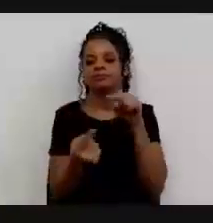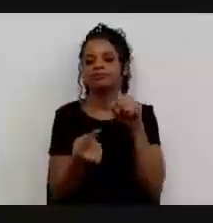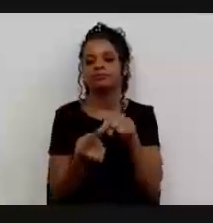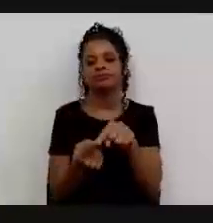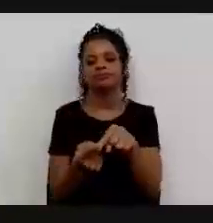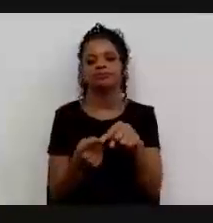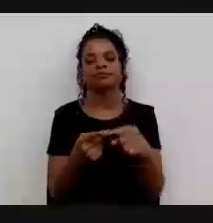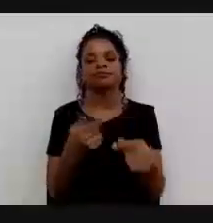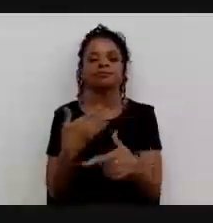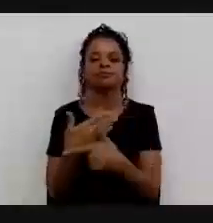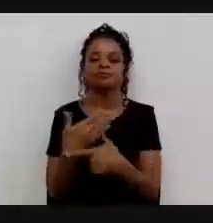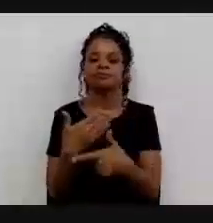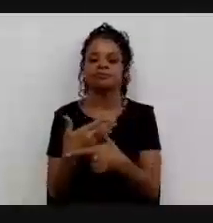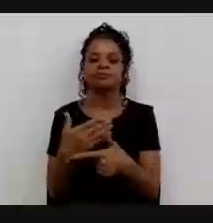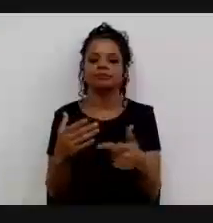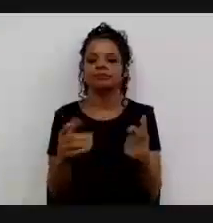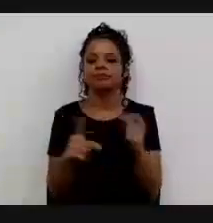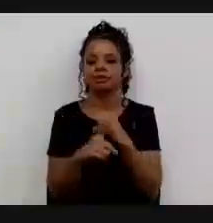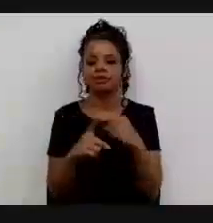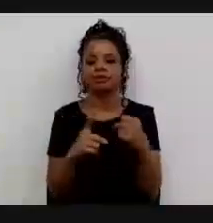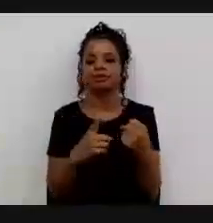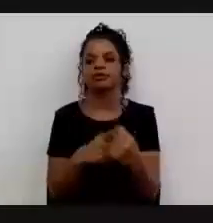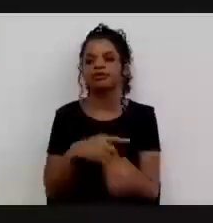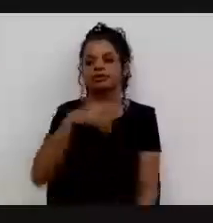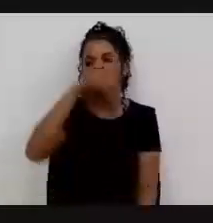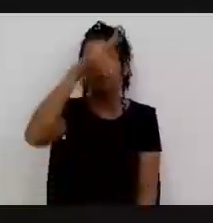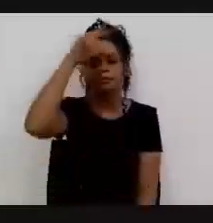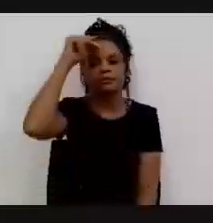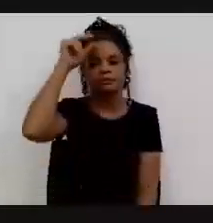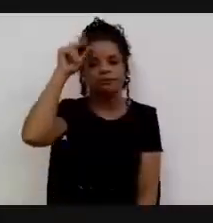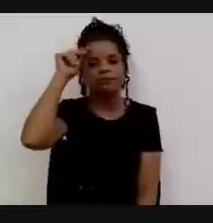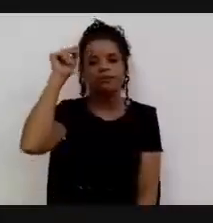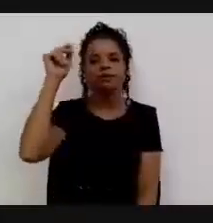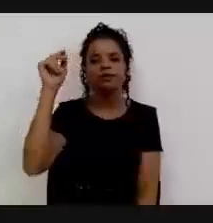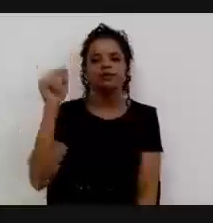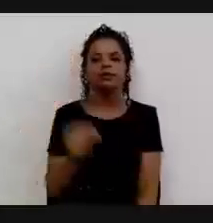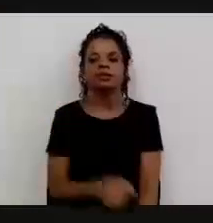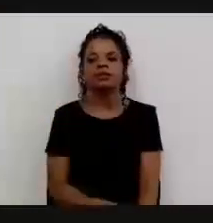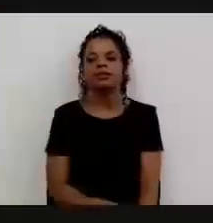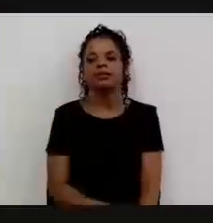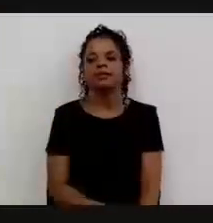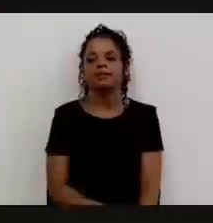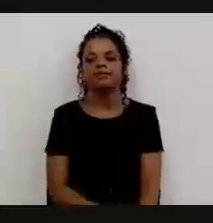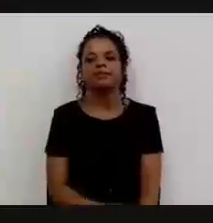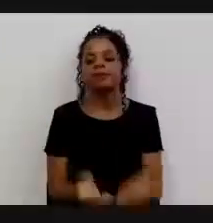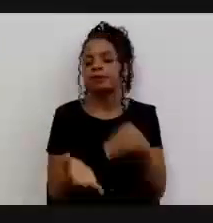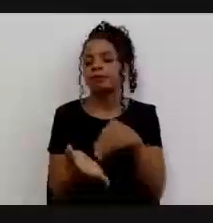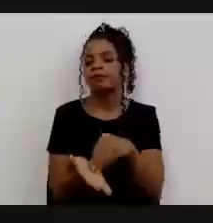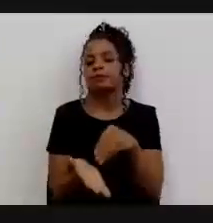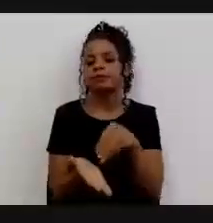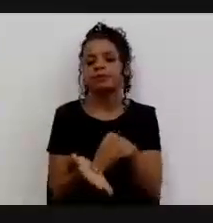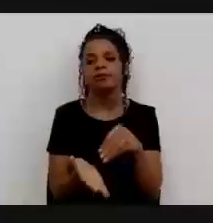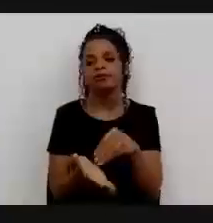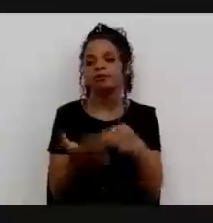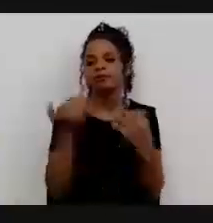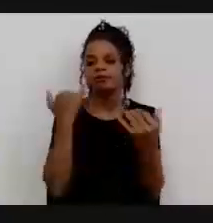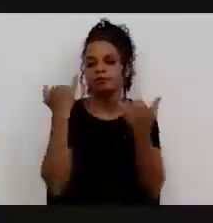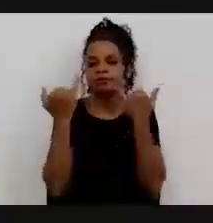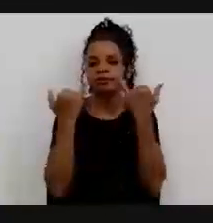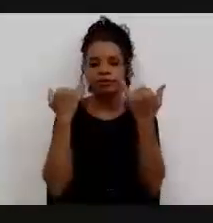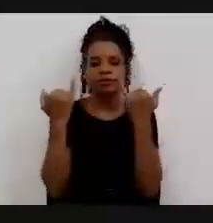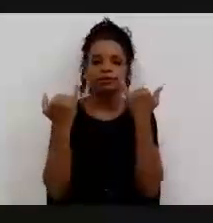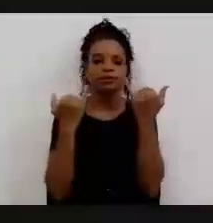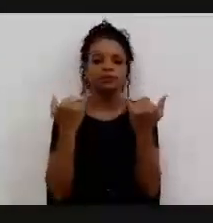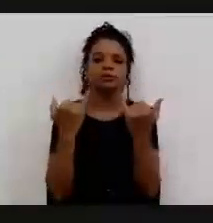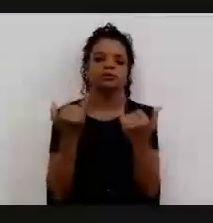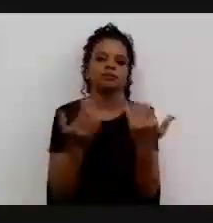na sociedade, principalmente para que eles criem mais consciência. Que eu acho que é o que falta bastante atualmente, né? A gente está tão desgostoso com a política que a